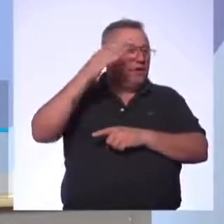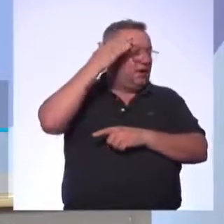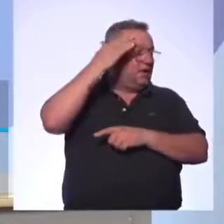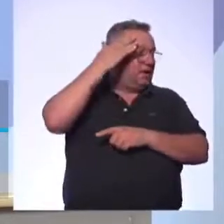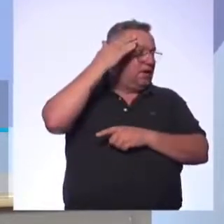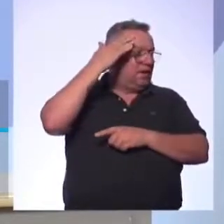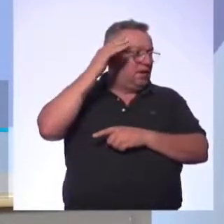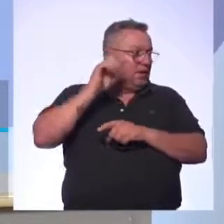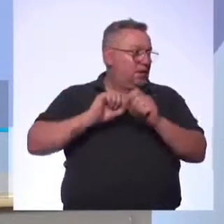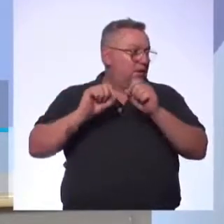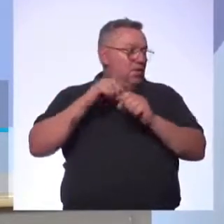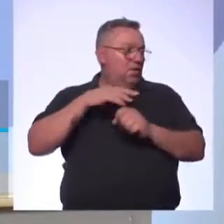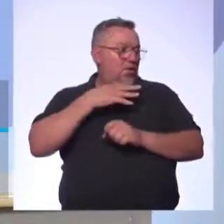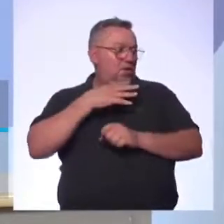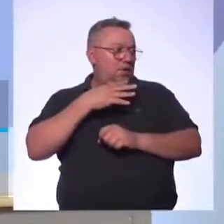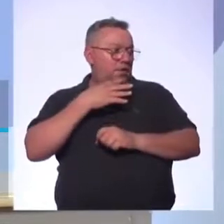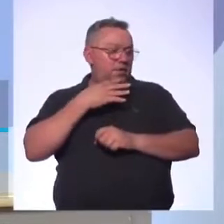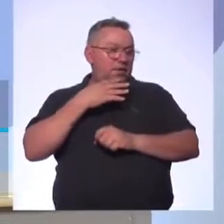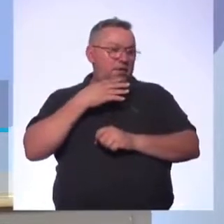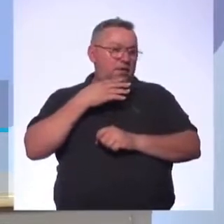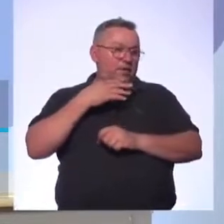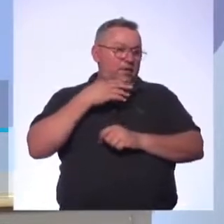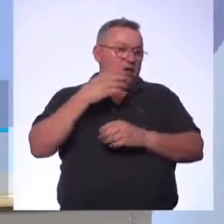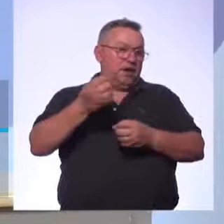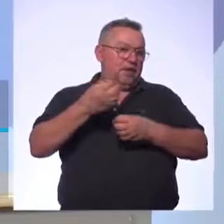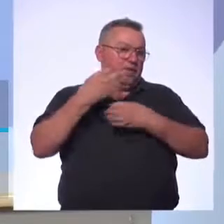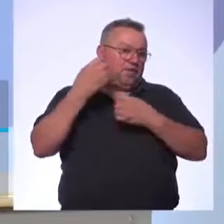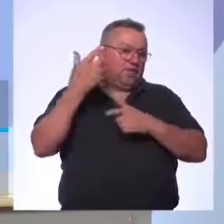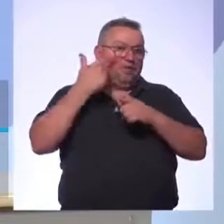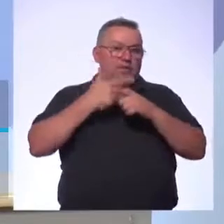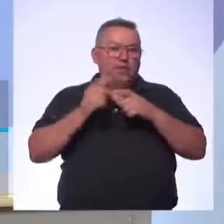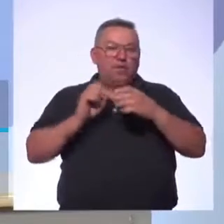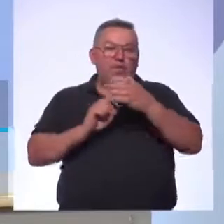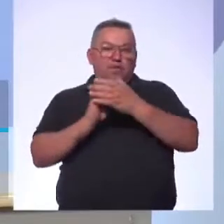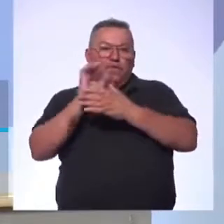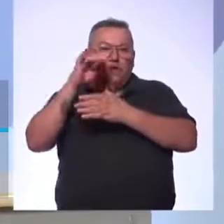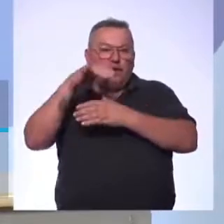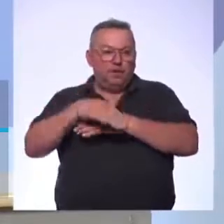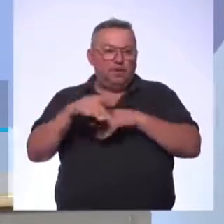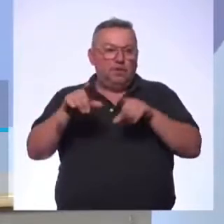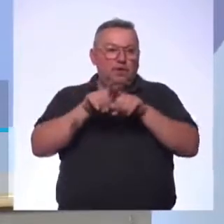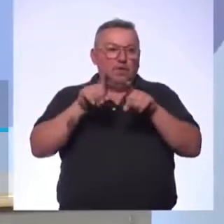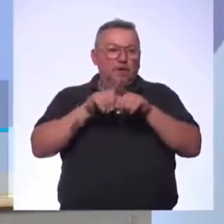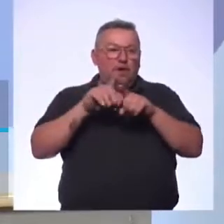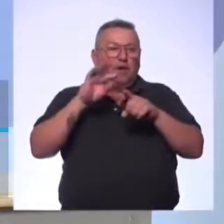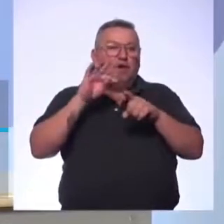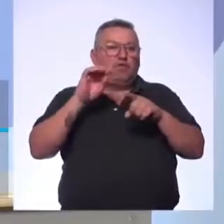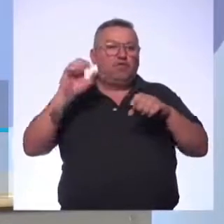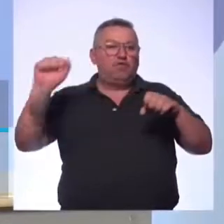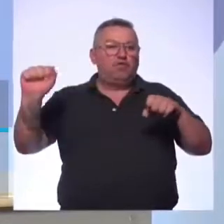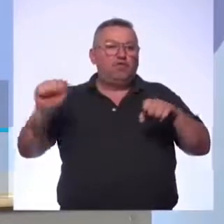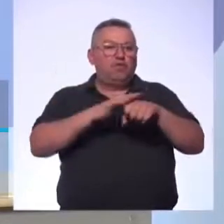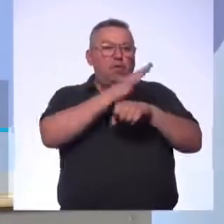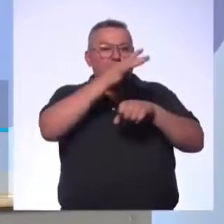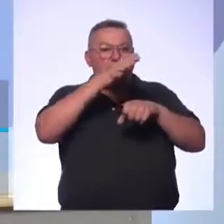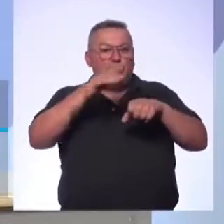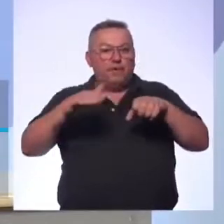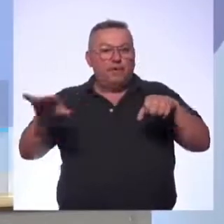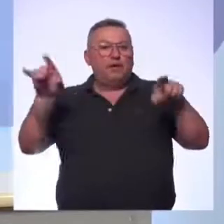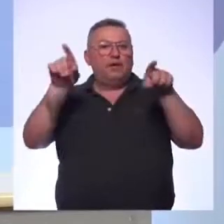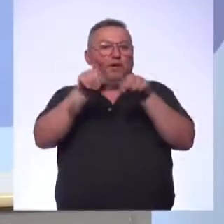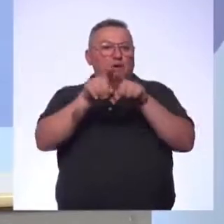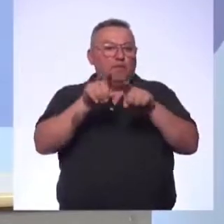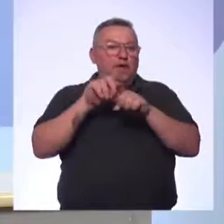aí os conhecimentos, as informações a respeito de vulcanismo e tsunami também, tá? Então, fiquem ligados no